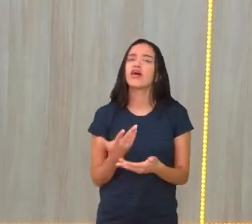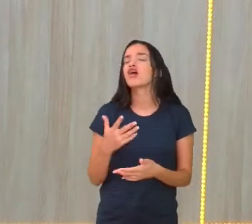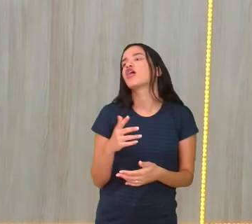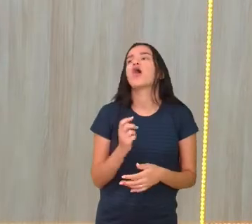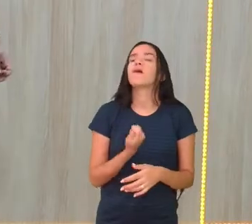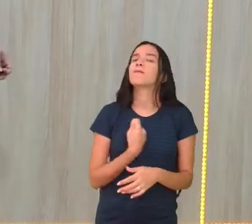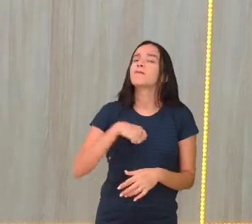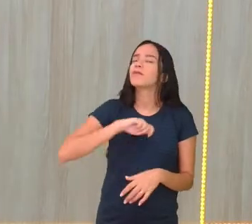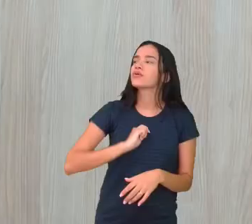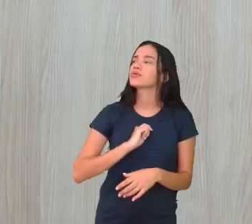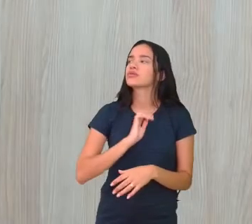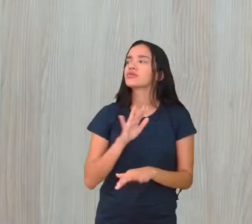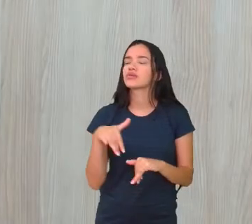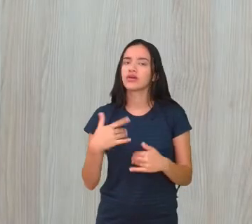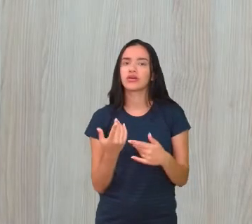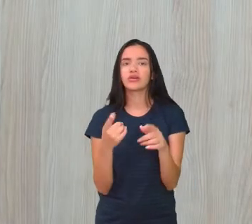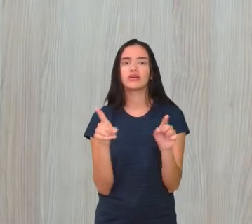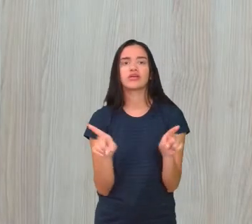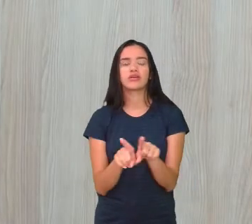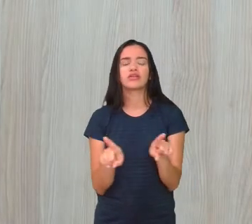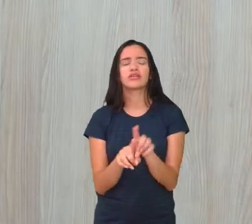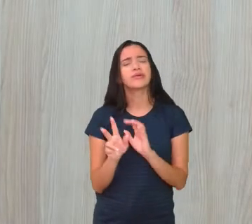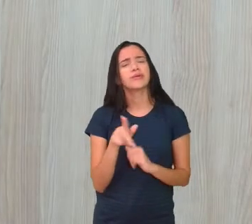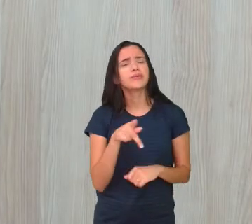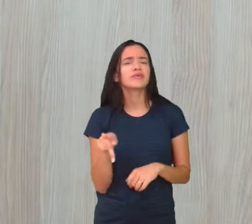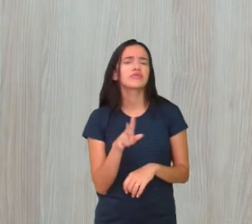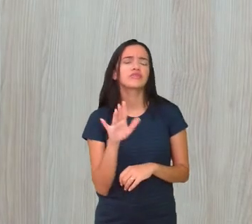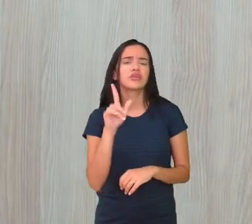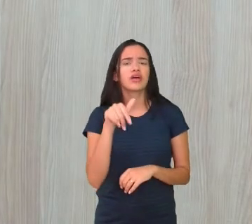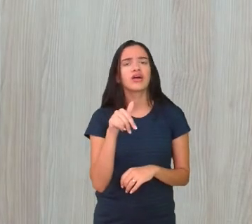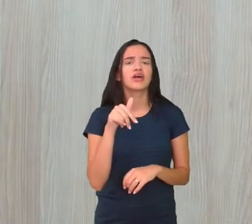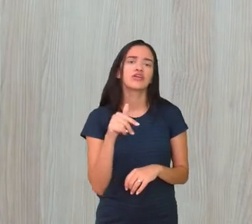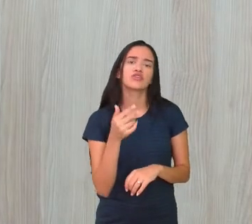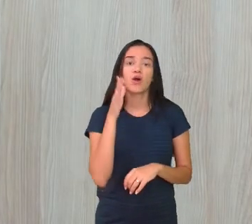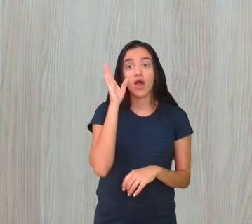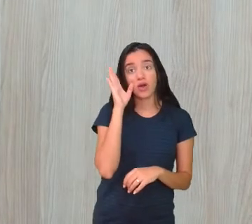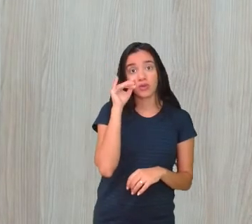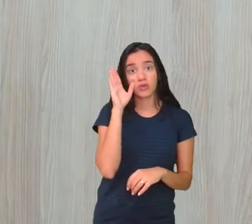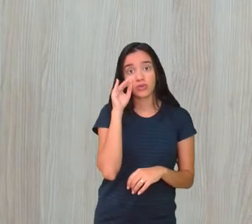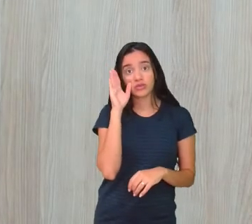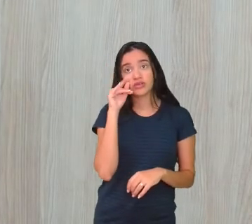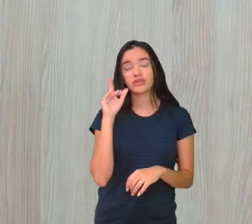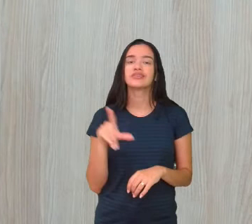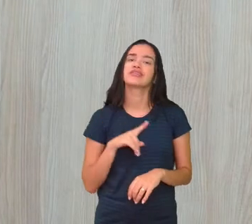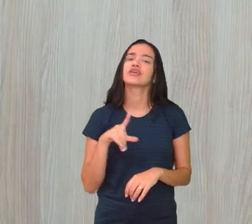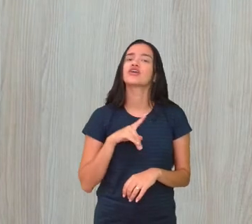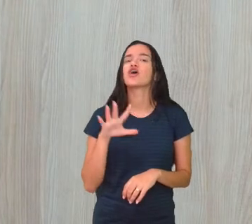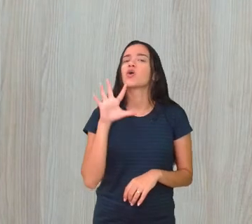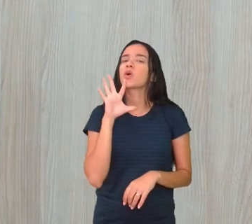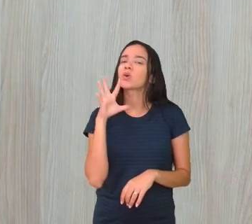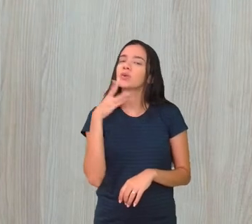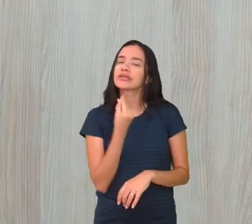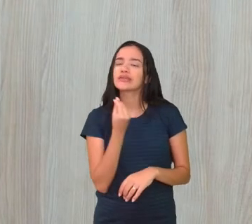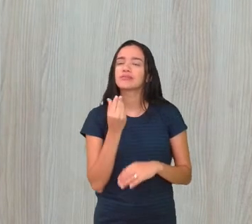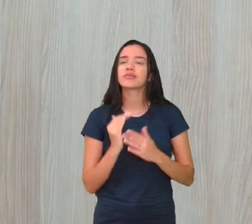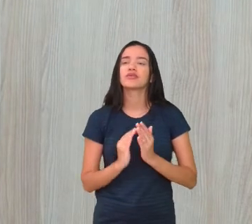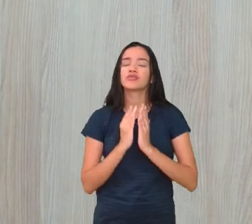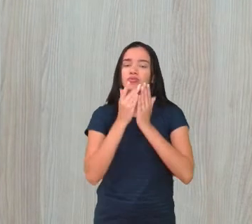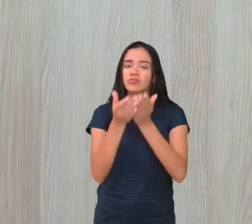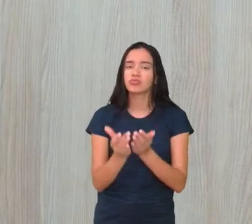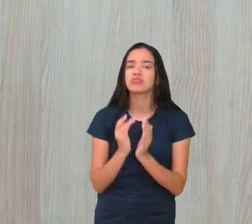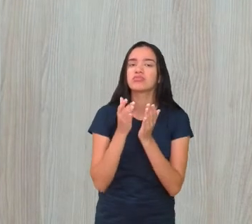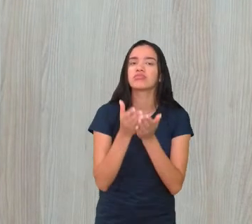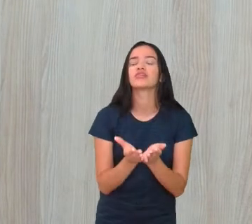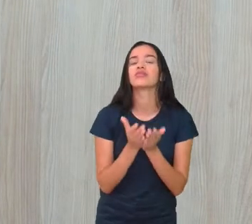bastante atuante, né? Isso. E Portugal, professor Luciano, só uma curiosidade, eles tinham muito conhecimento náutico, né? O